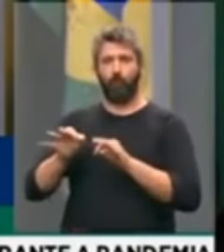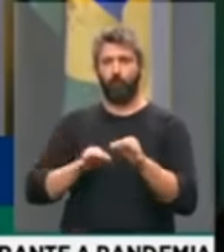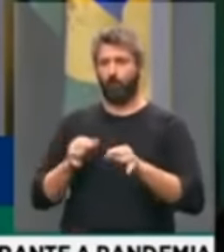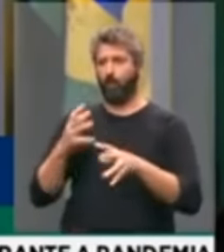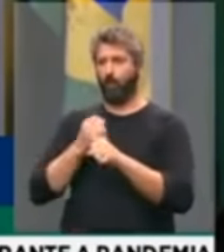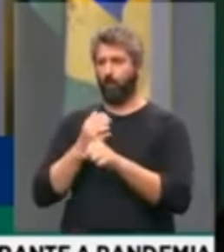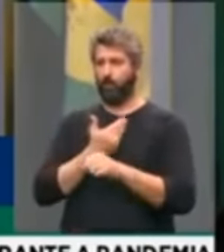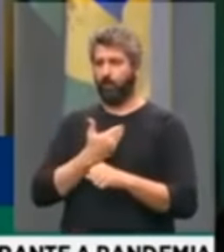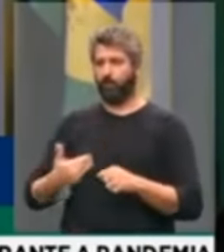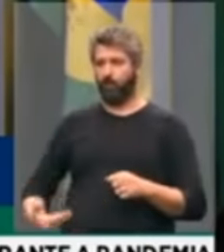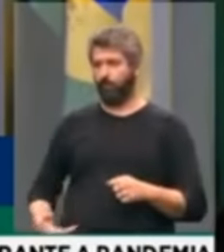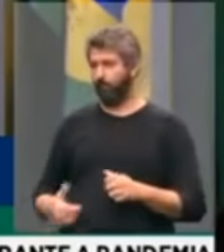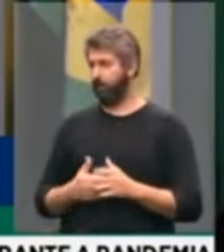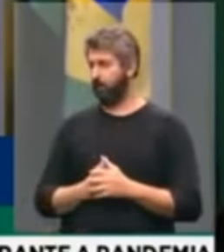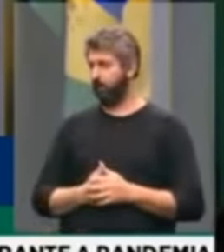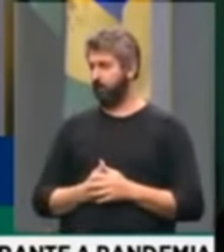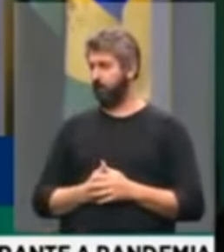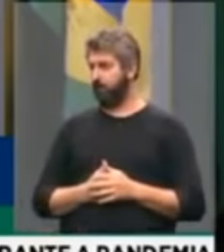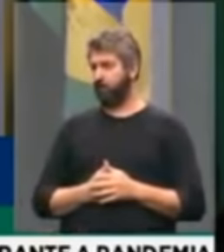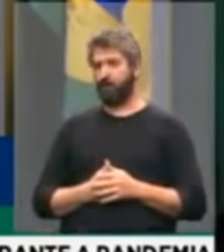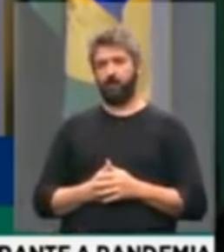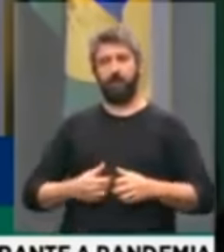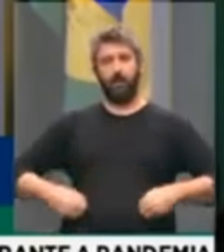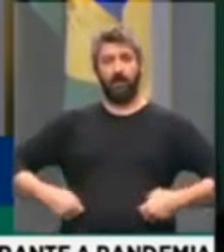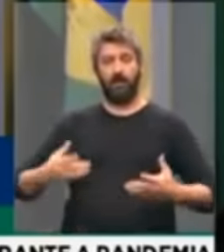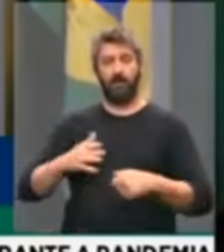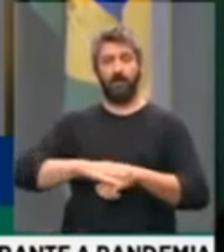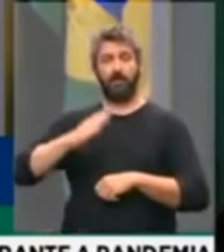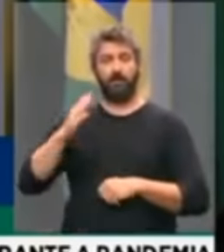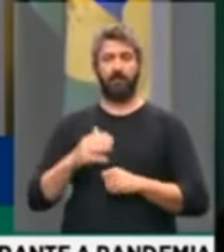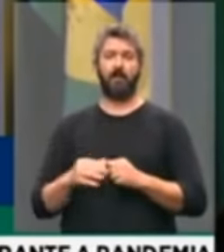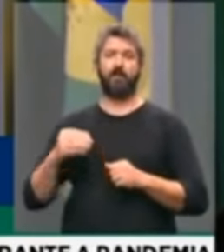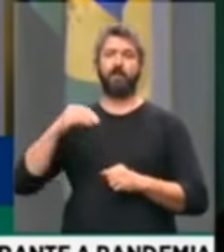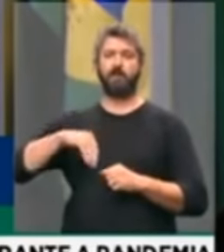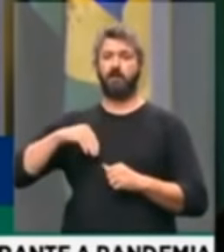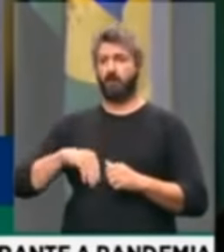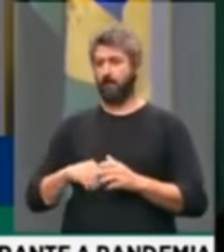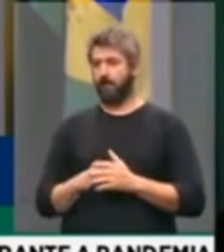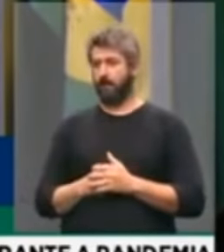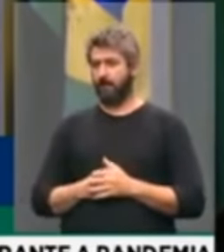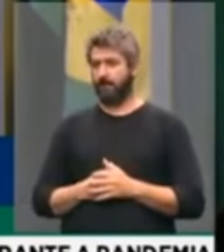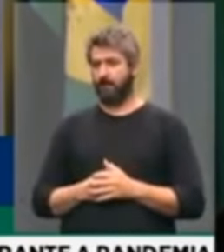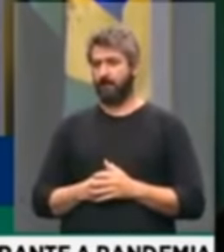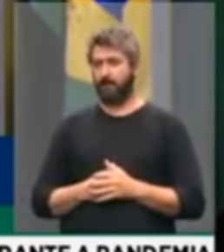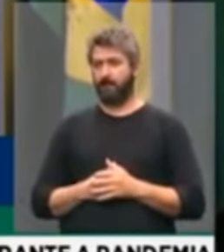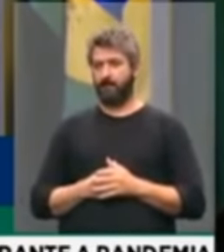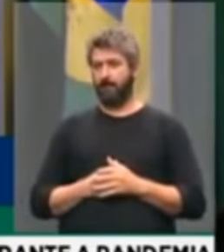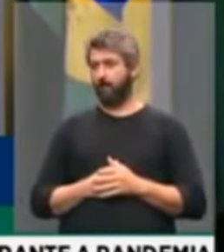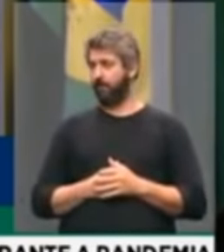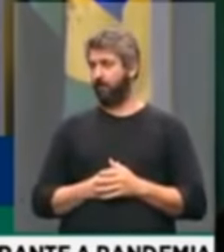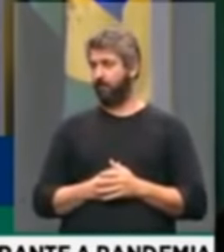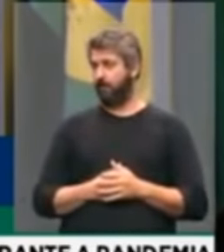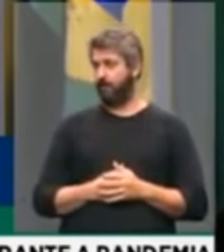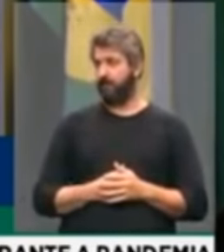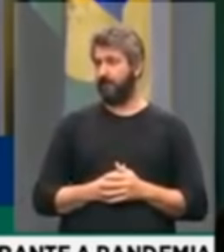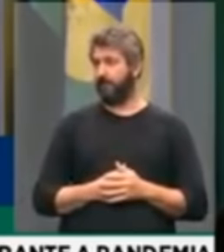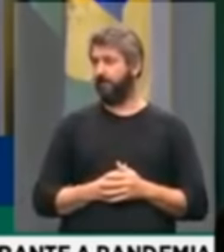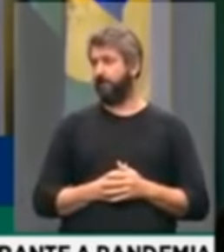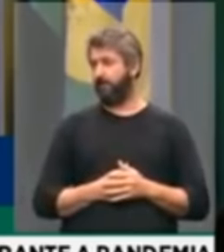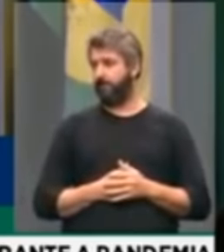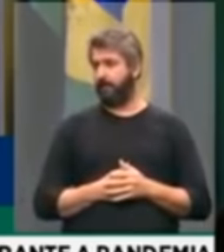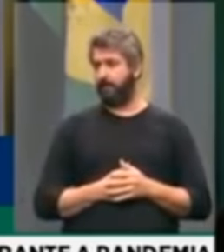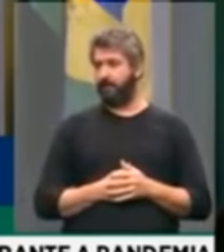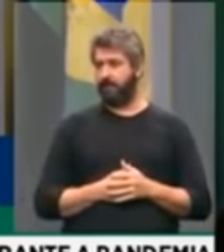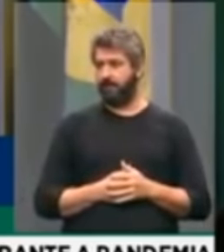das contas públicas é o órgão que mais gasta com seus próprios privilégios seus próprios salários depois do tribunal de contas da união é a